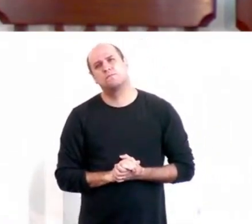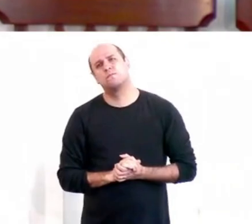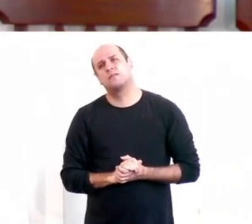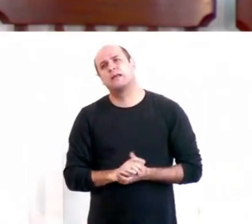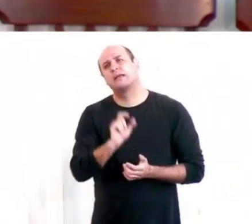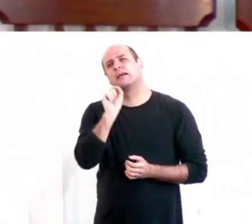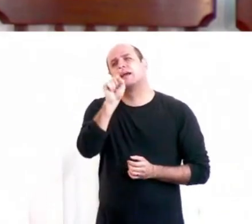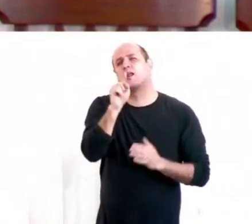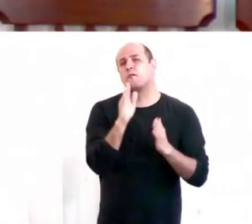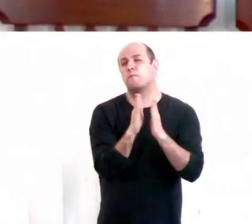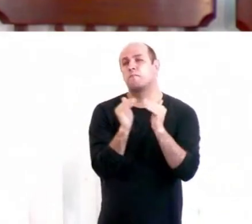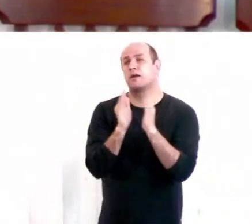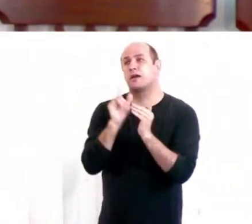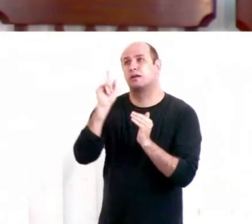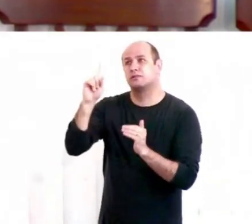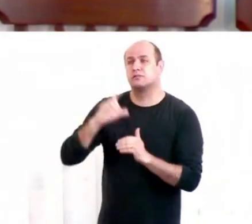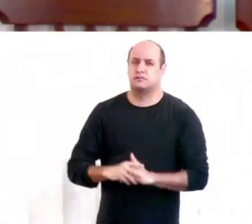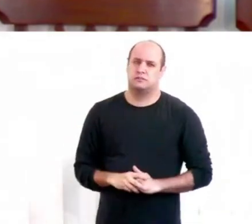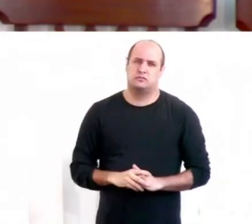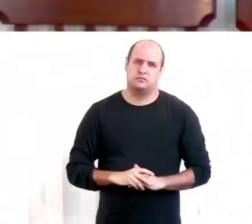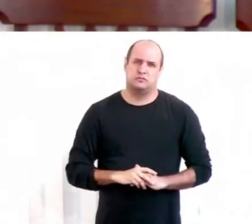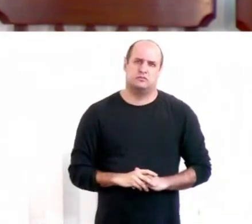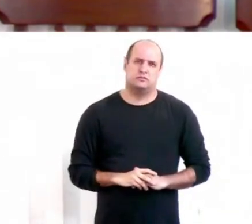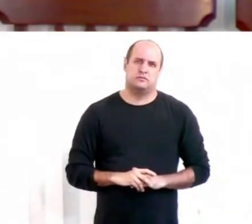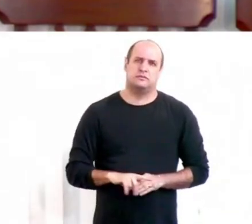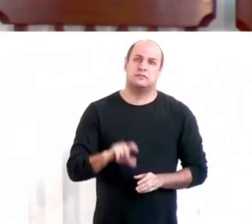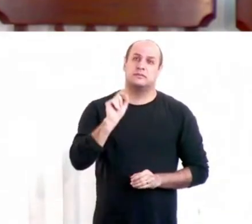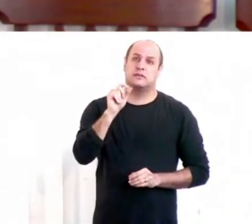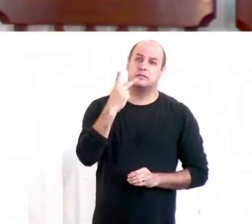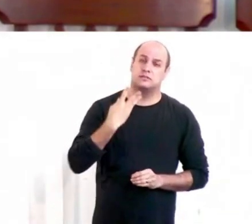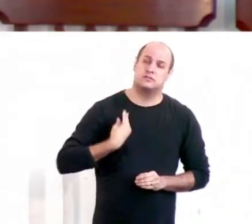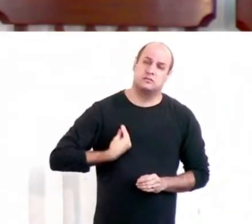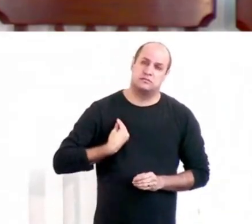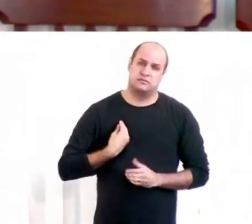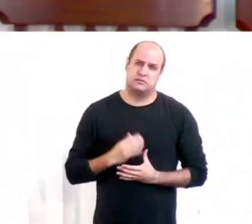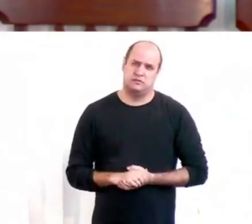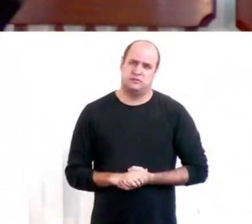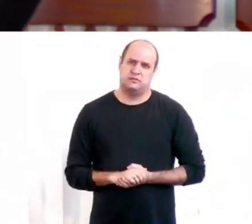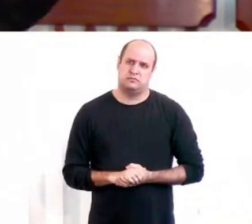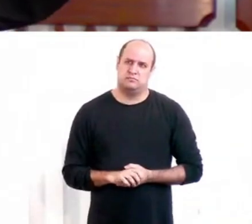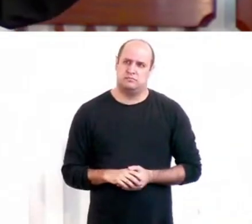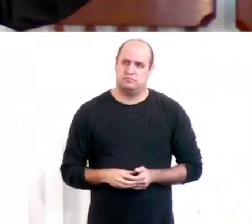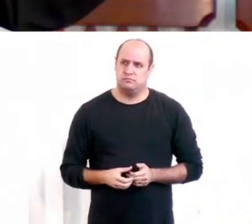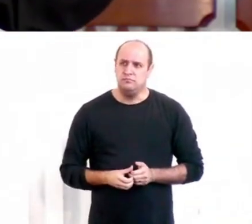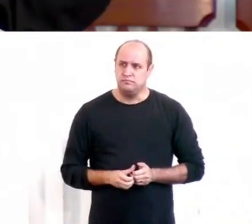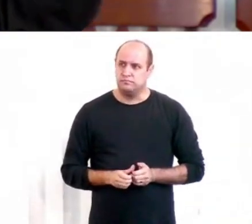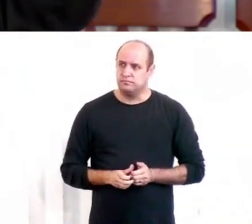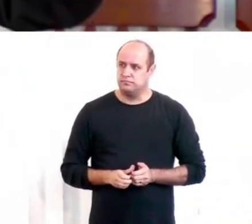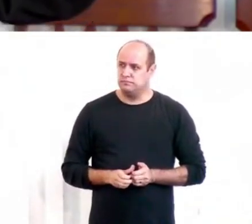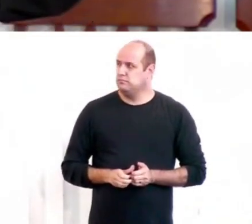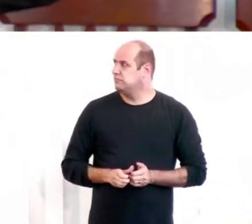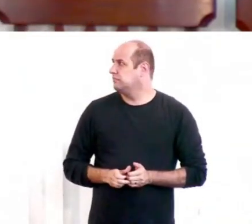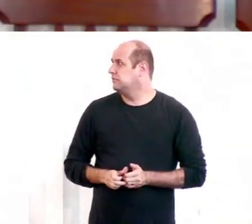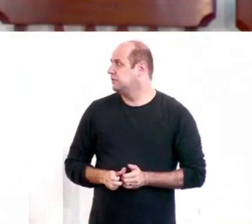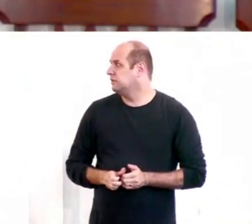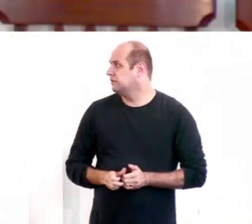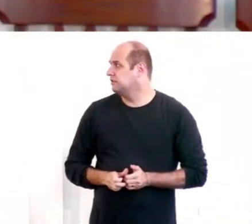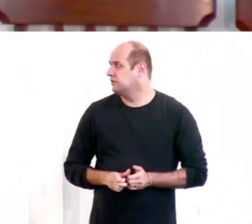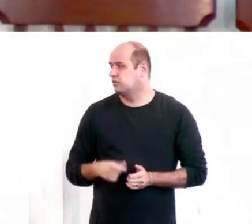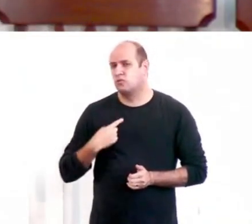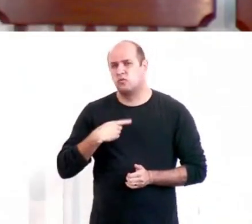a Deus, o que você tem passado. Eu vou soltar rapidamente, são